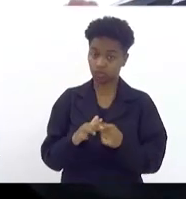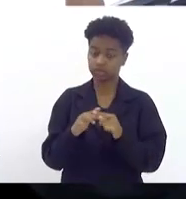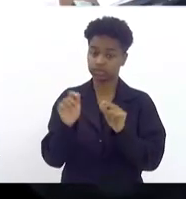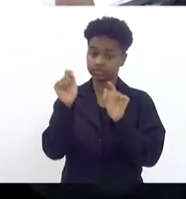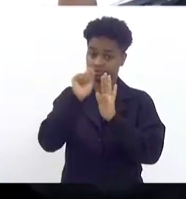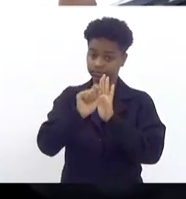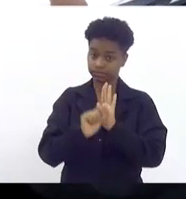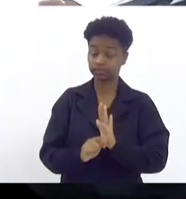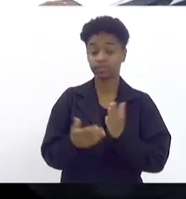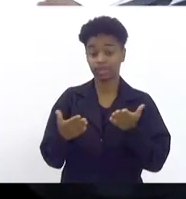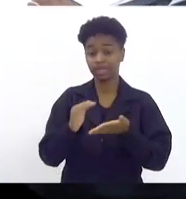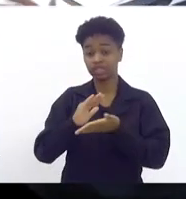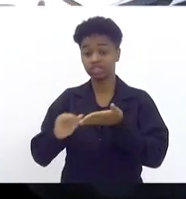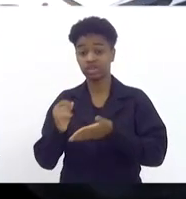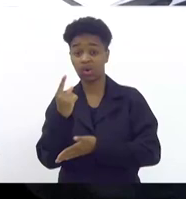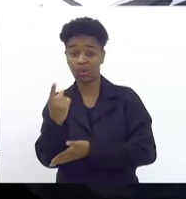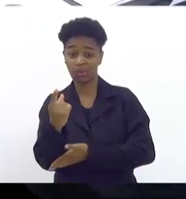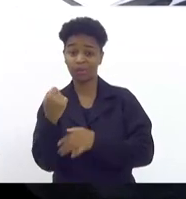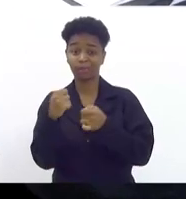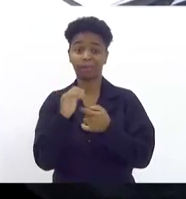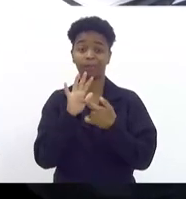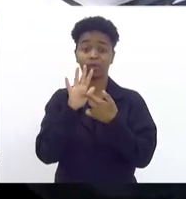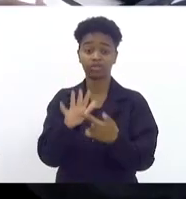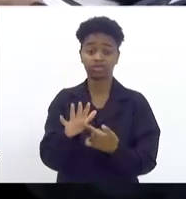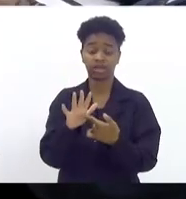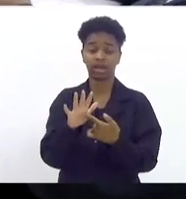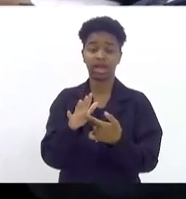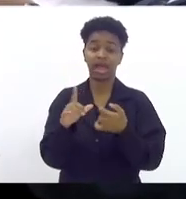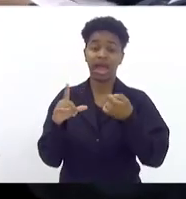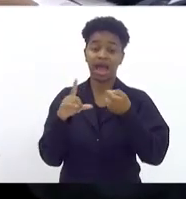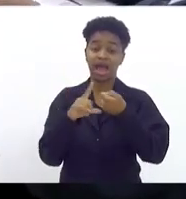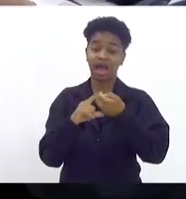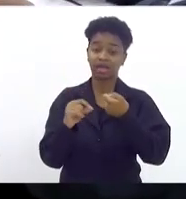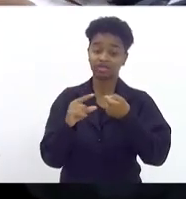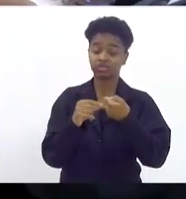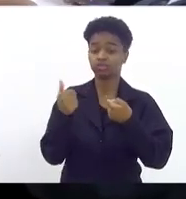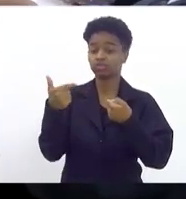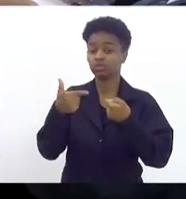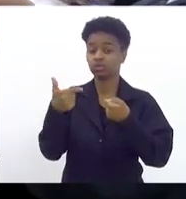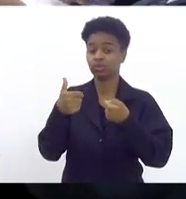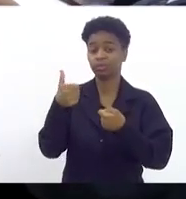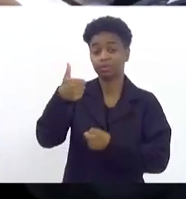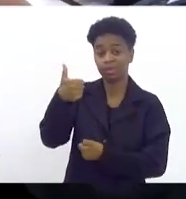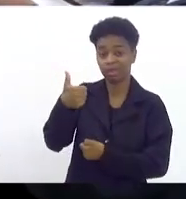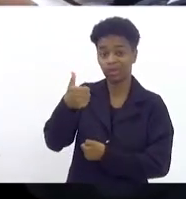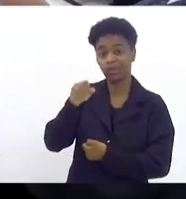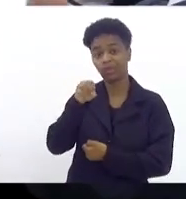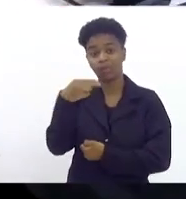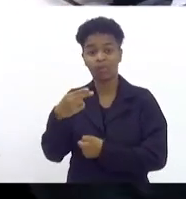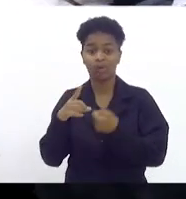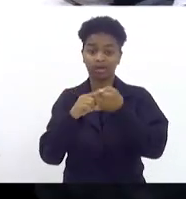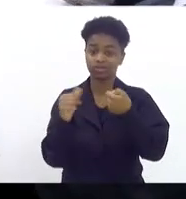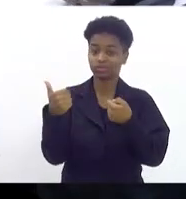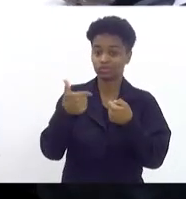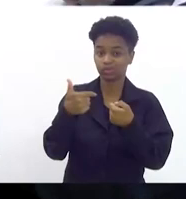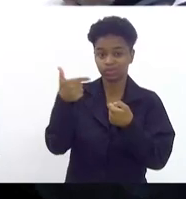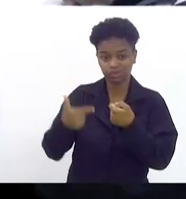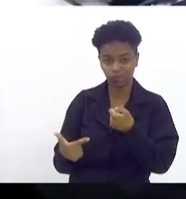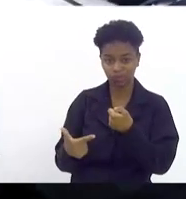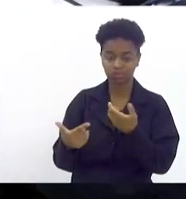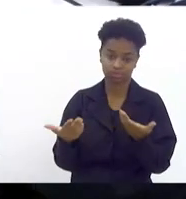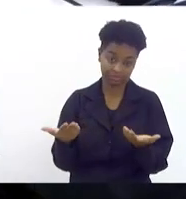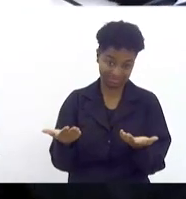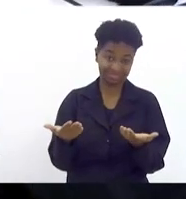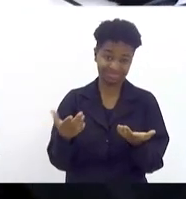está suprimindo um, tem que dizer, suprimo o artigo 2º primeiro ou o segundo artigo 2º.